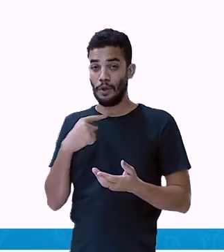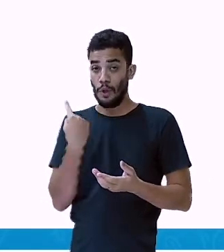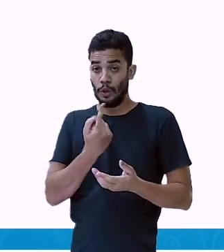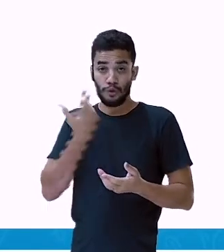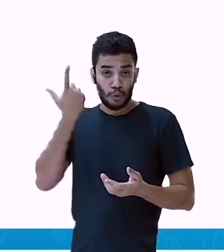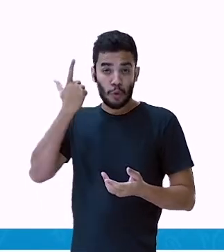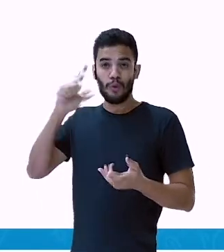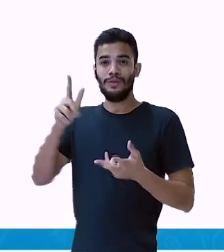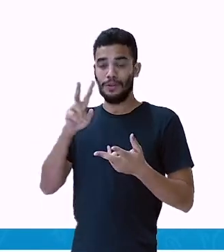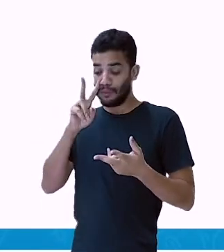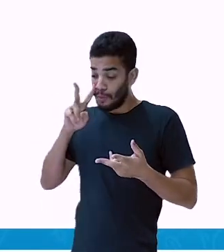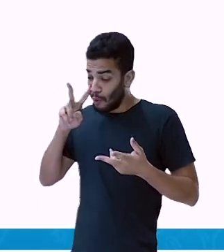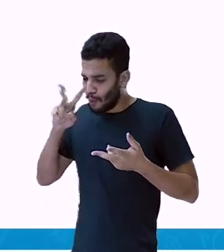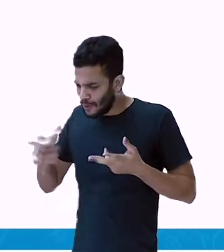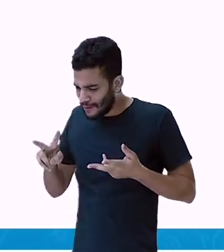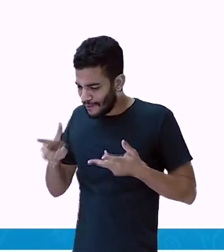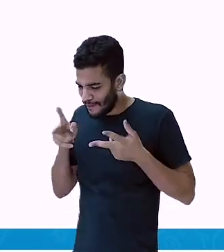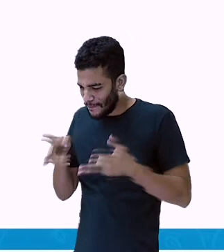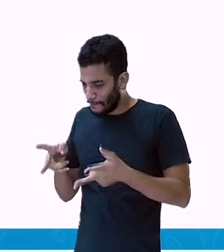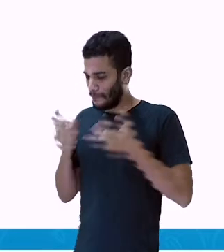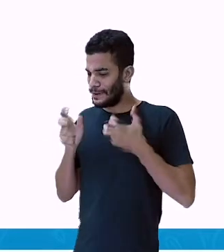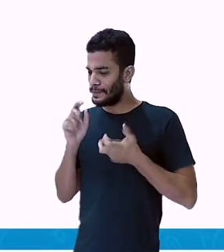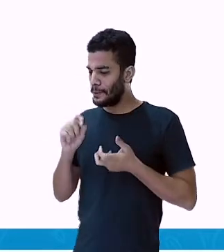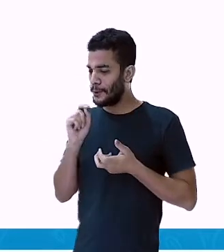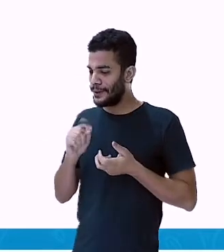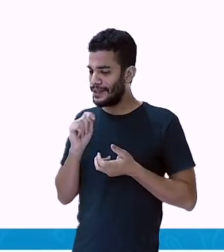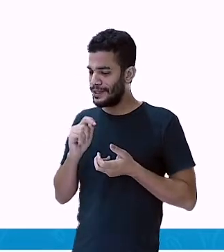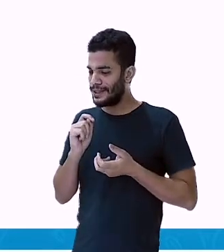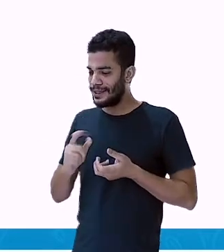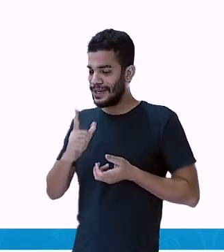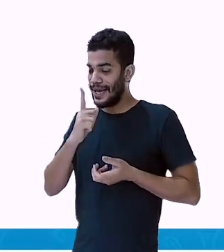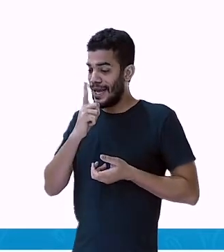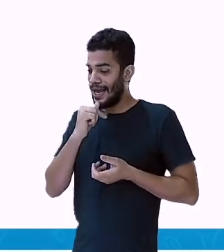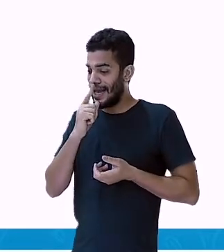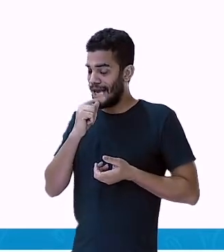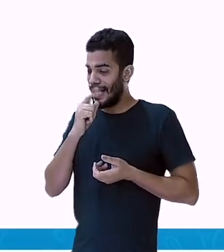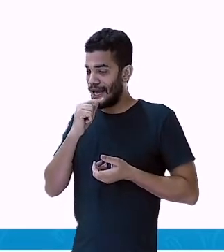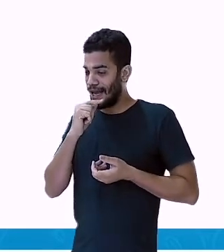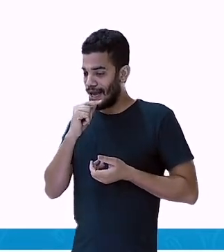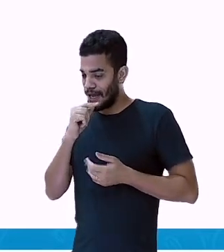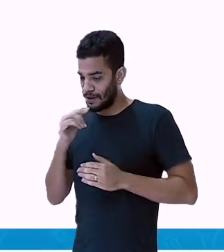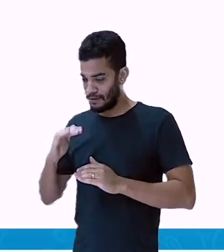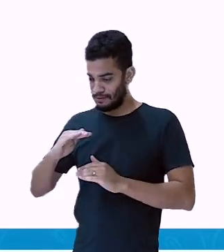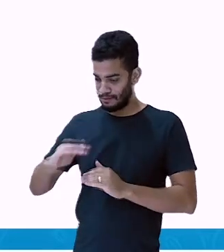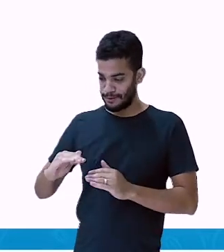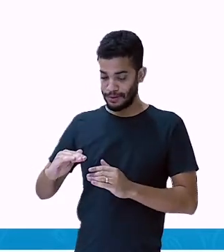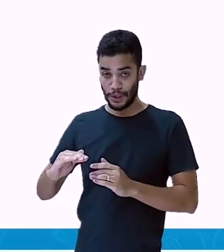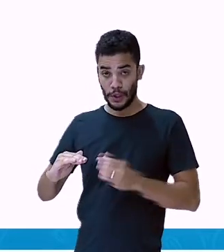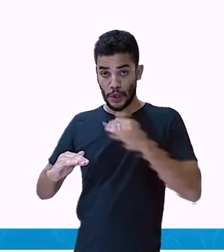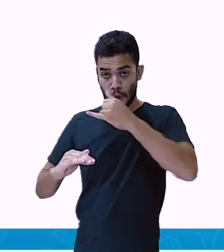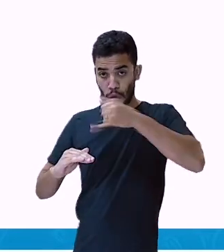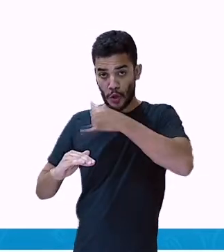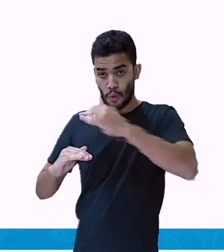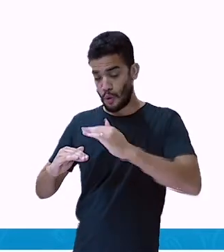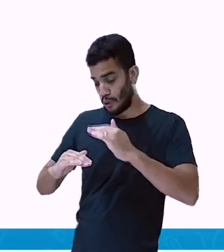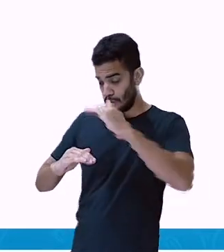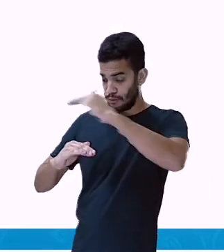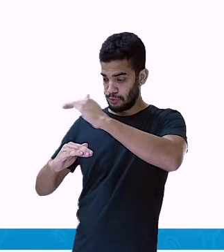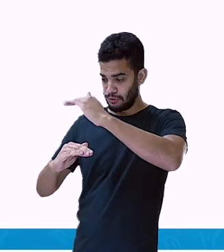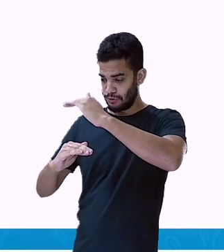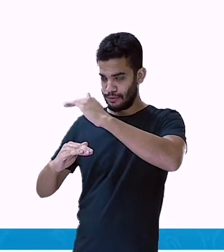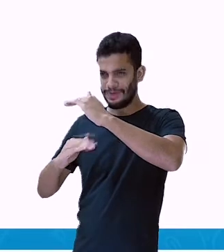conseguimos perceber superfícies de separação. Nós conseguimos visualizar